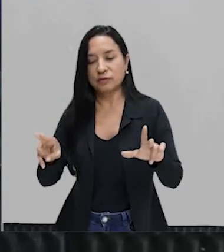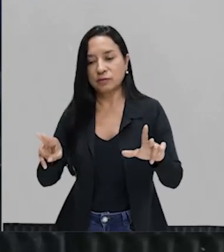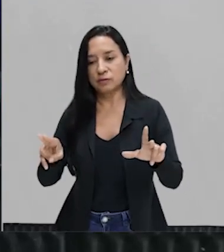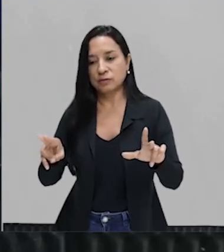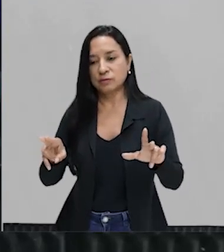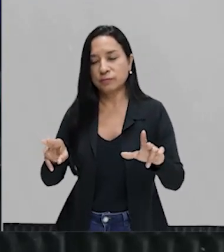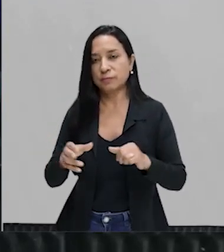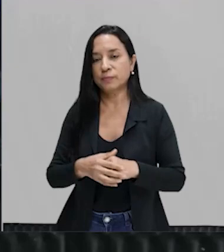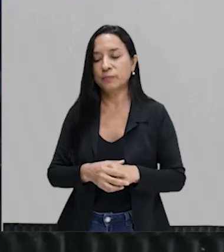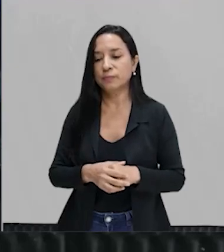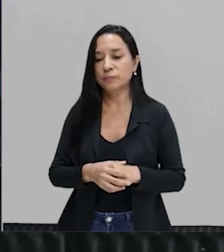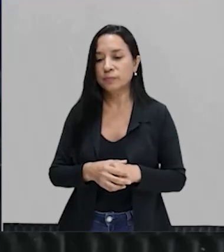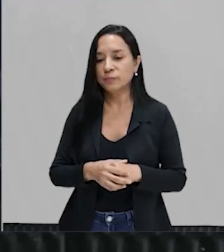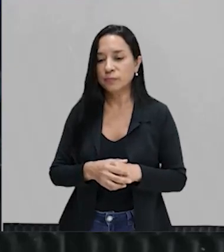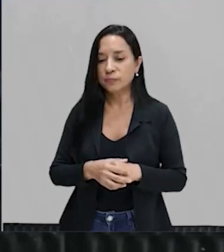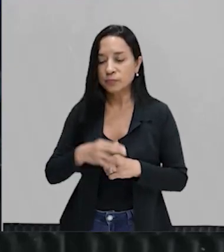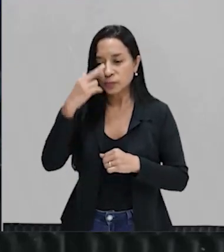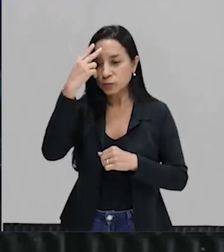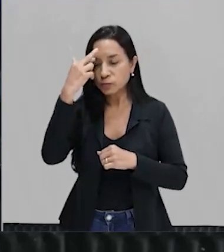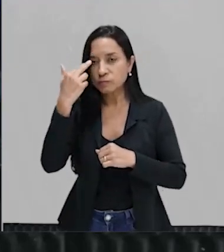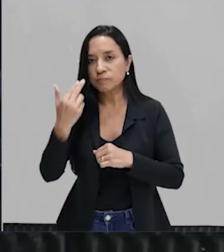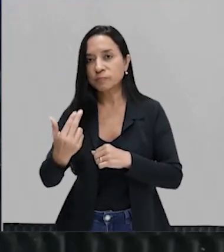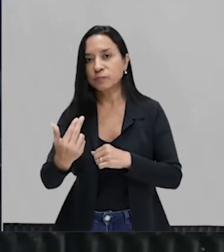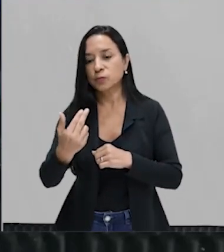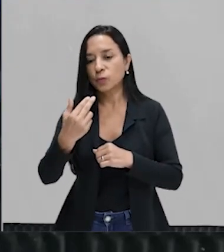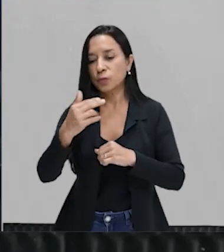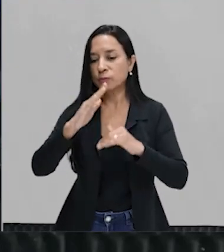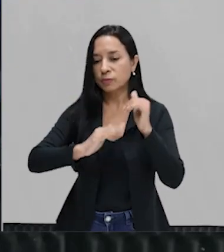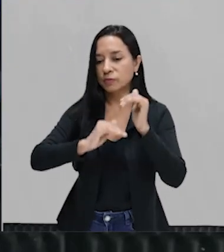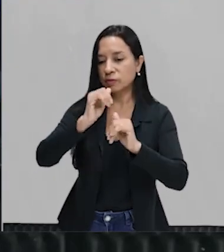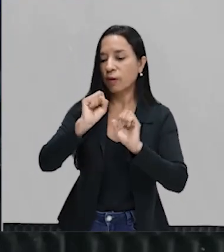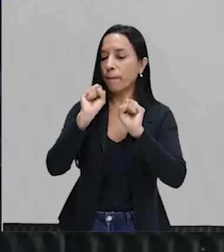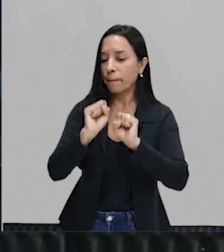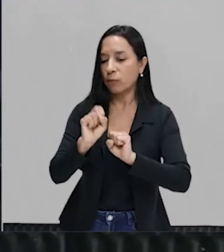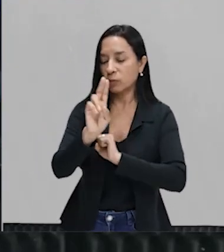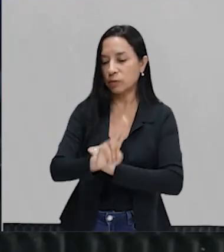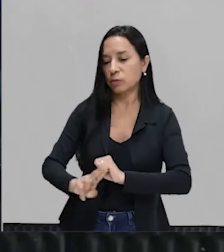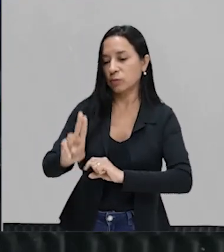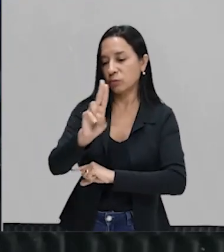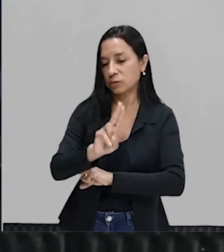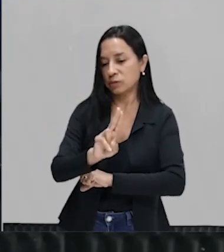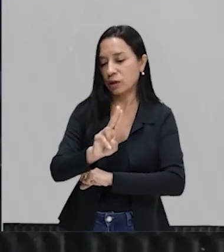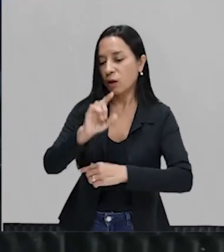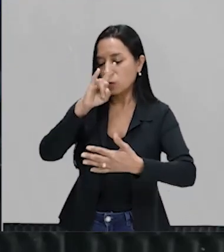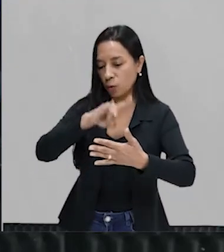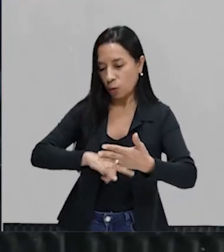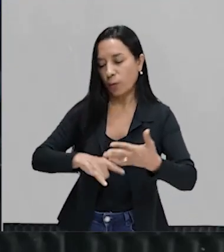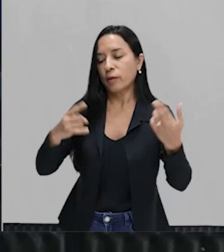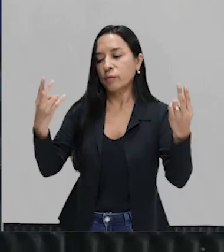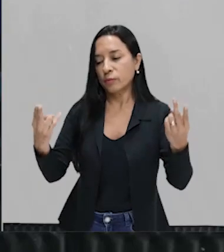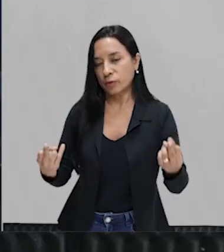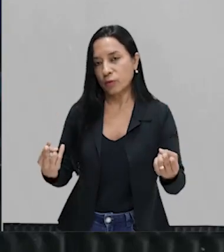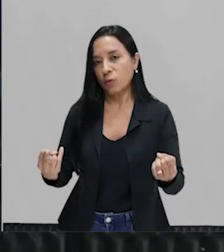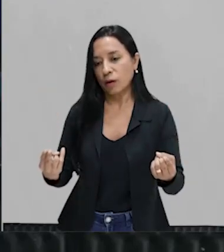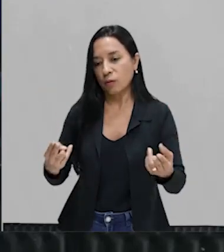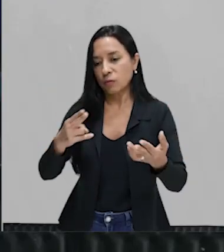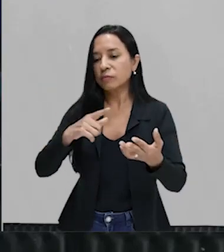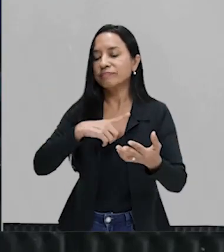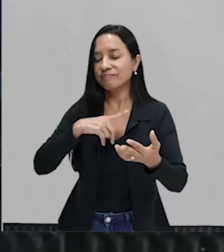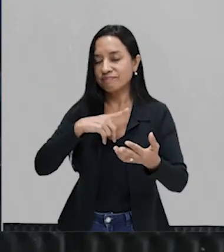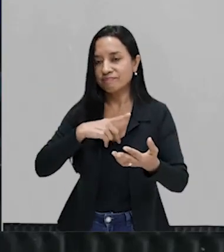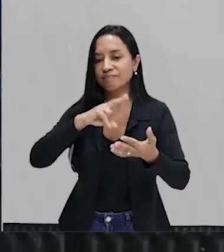certo? Quer dizer, os historiadores, eles podem utilizar o mesmo documento e analisar,